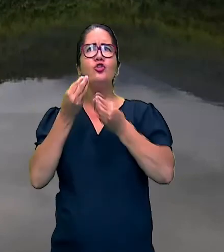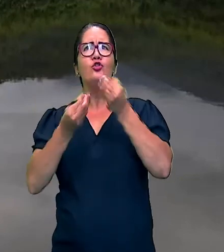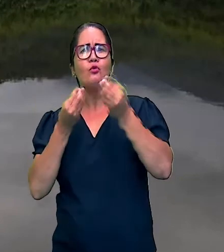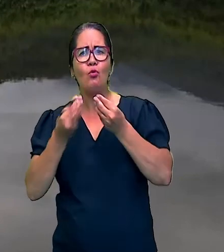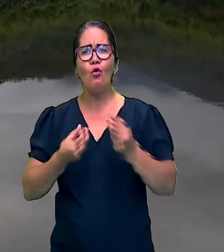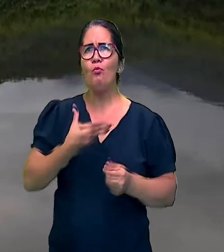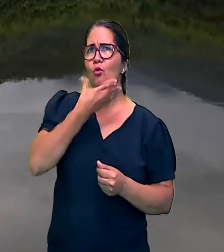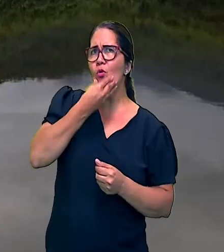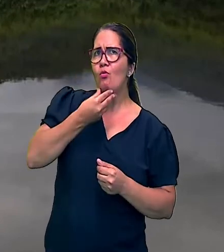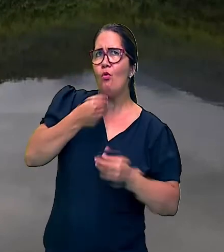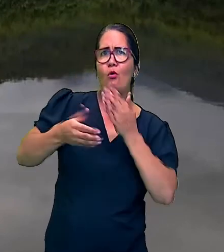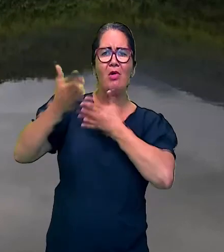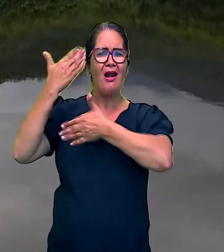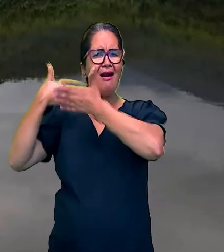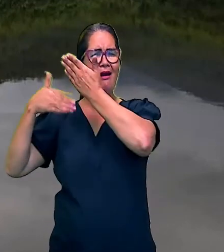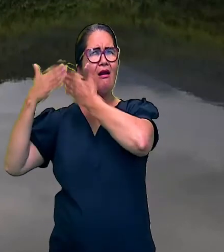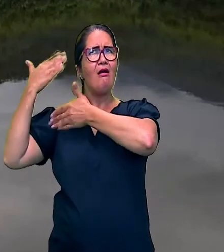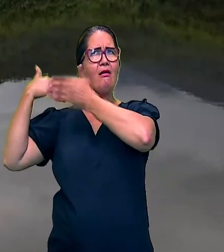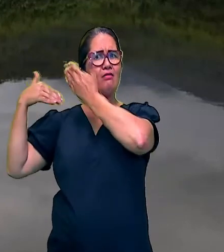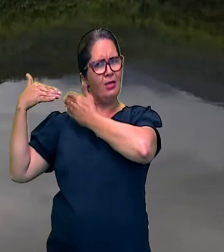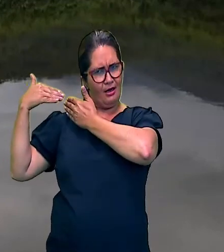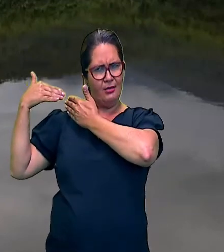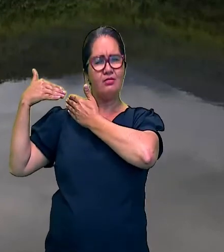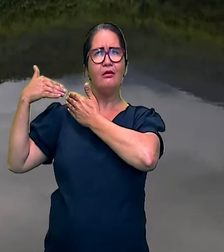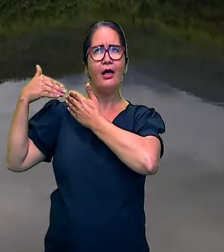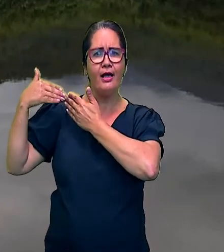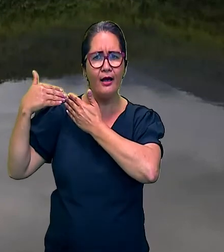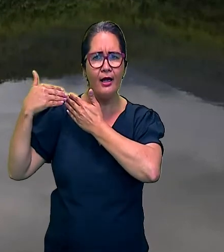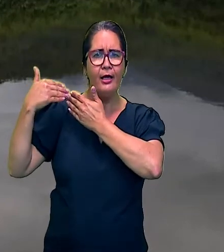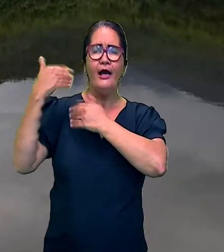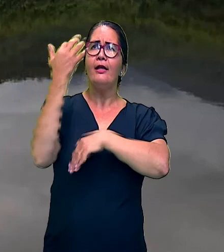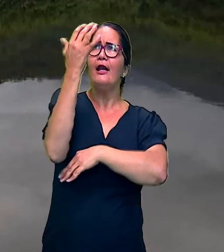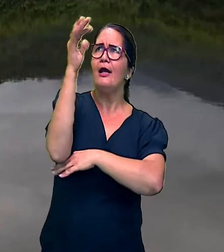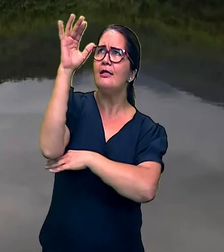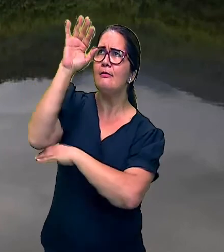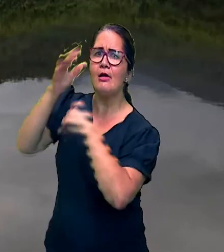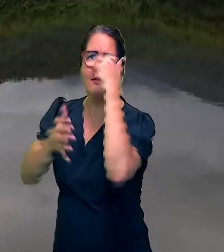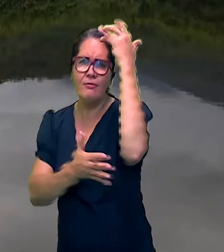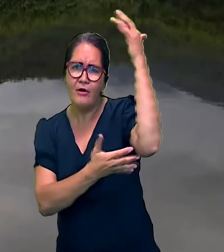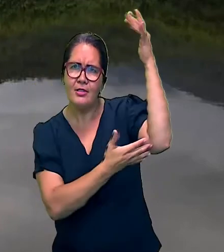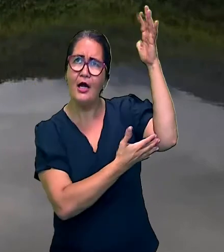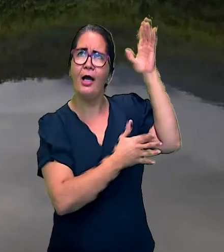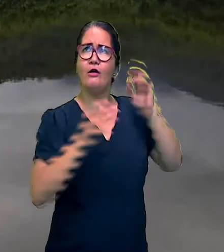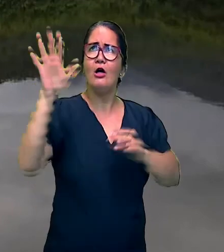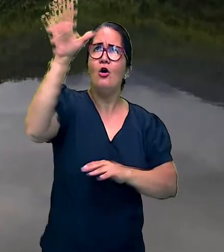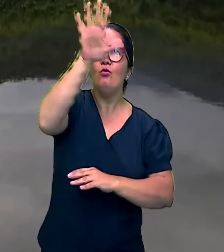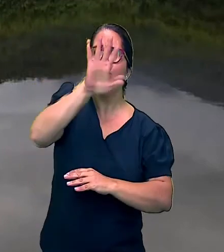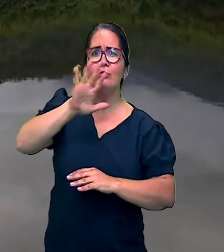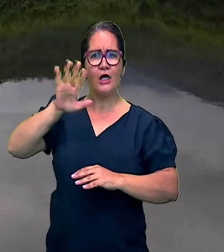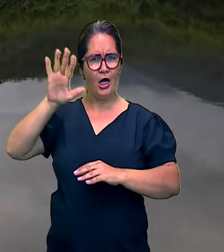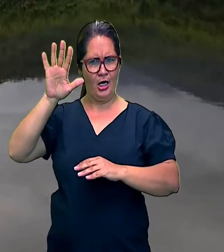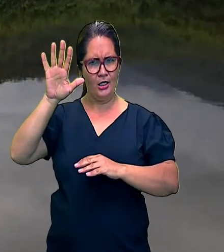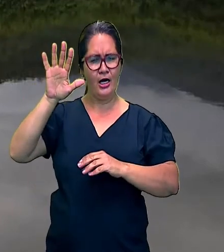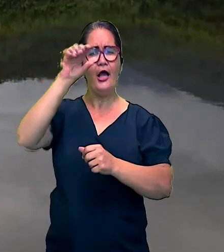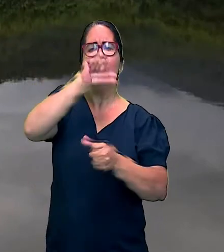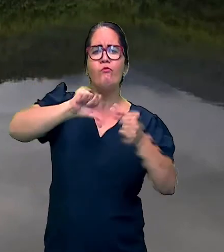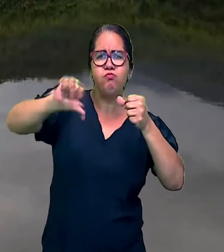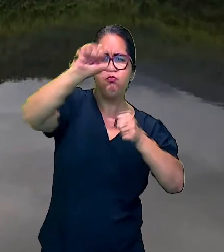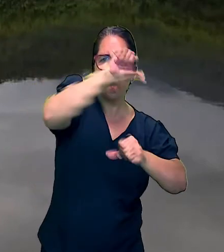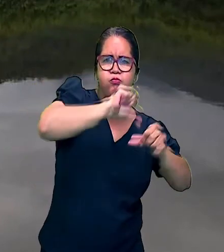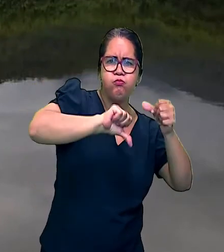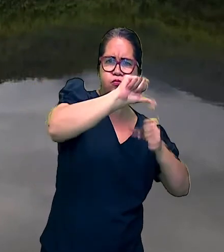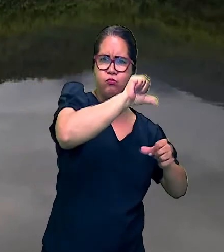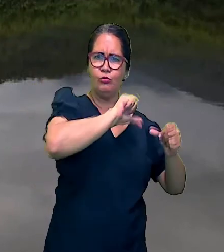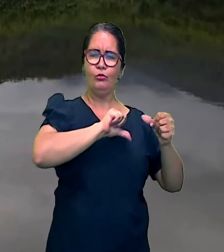paisagem feita pelos cultivadores, o surgimento das cidades, o comércio, até o nascimento do